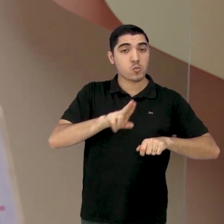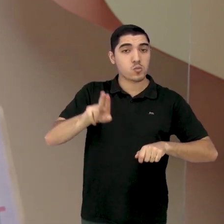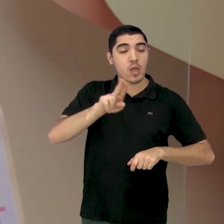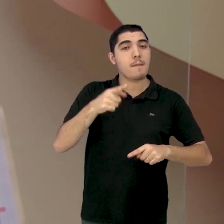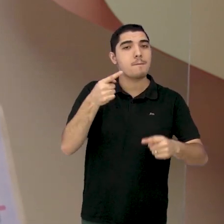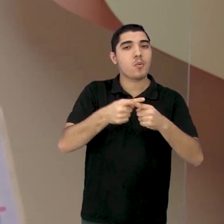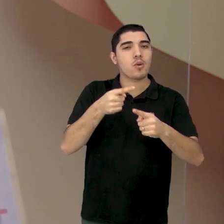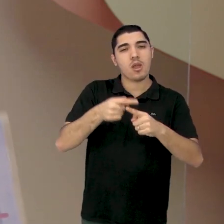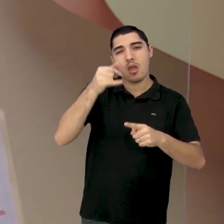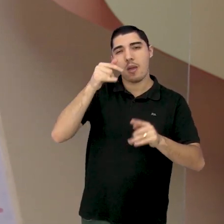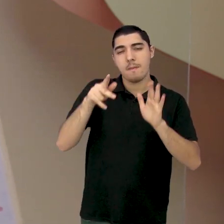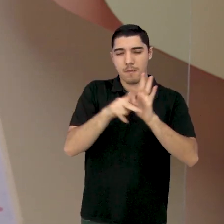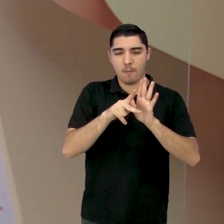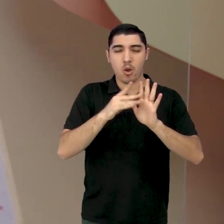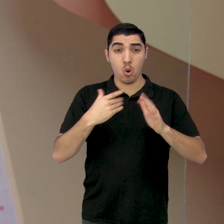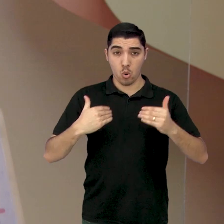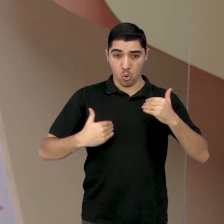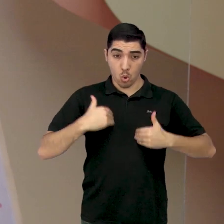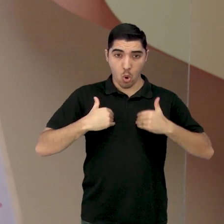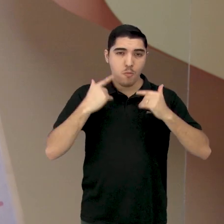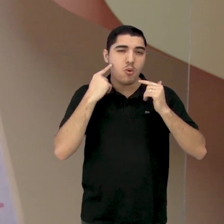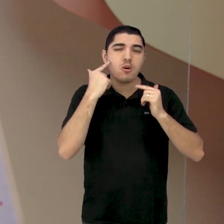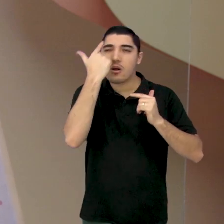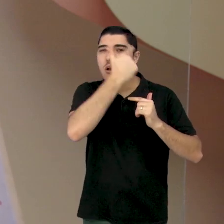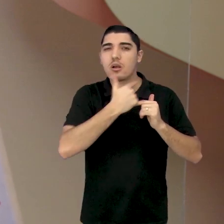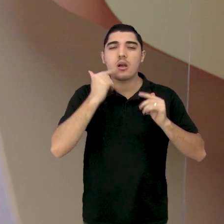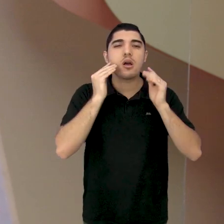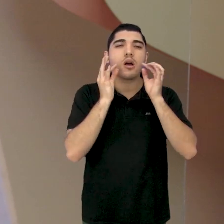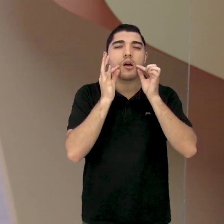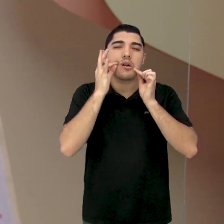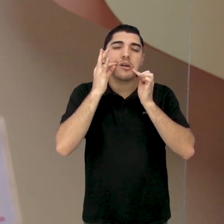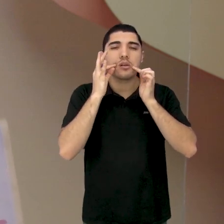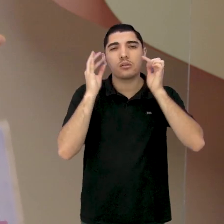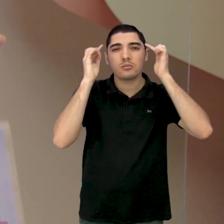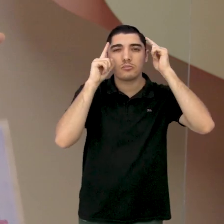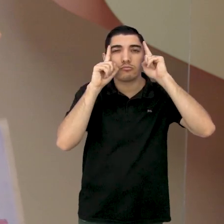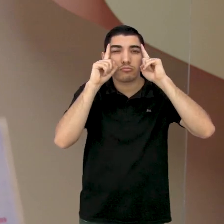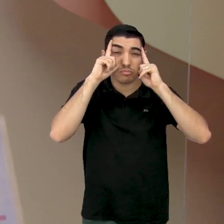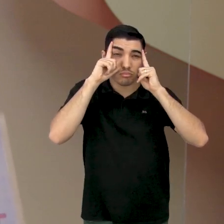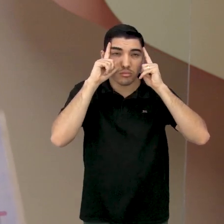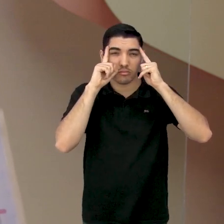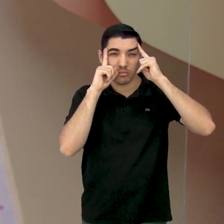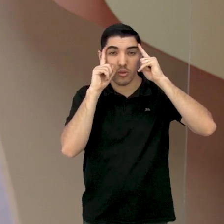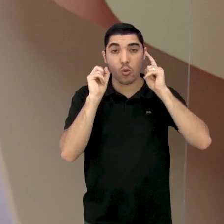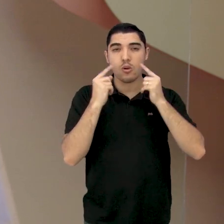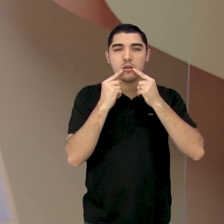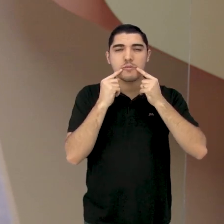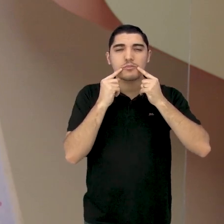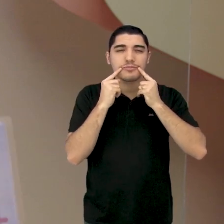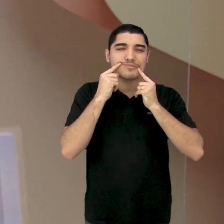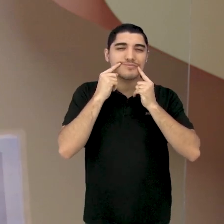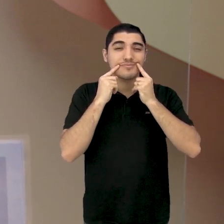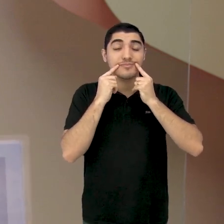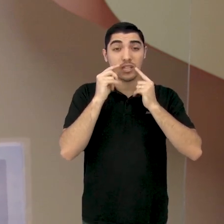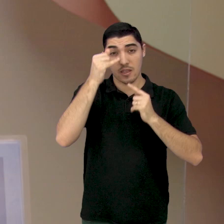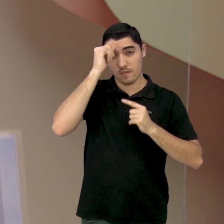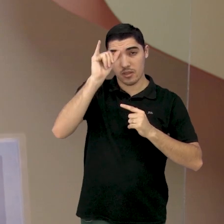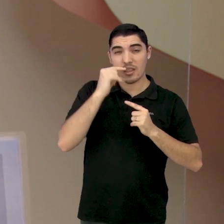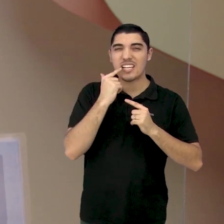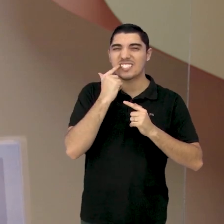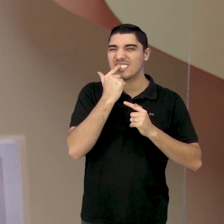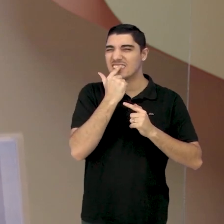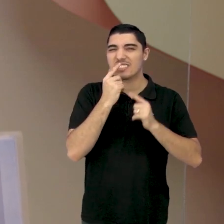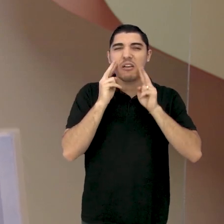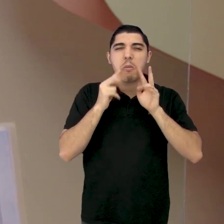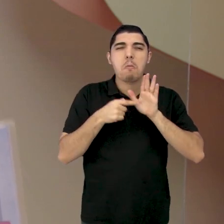modificar a posição das estruturas anatômicas da face, como elevar as sobrancelhas, o canto da boca, evitar que a gengiva